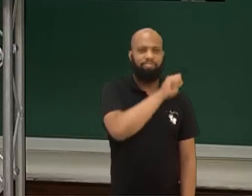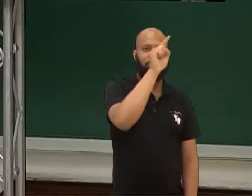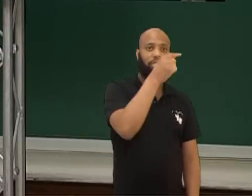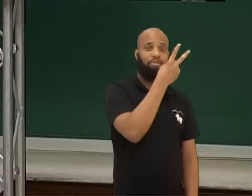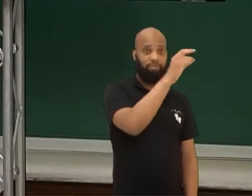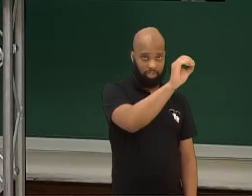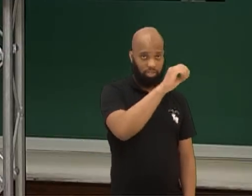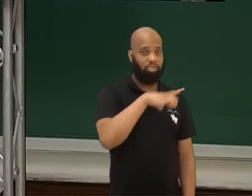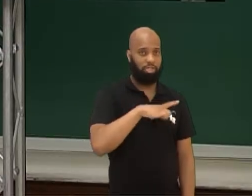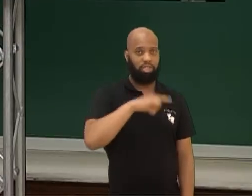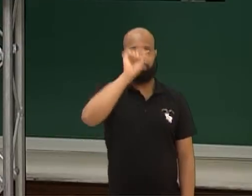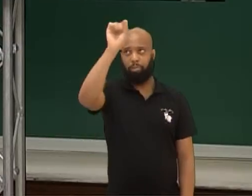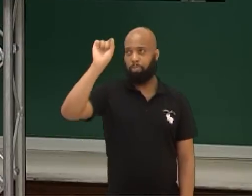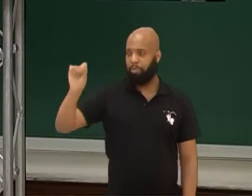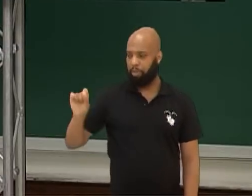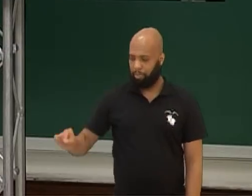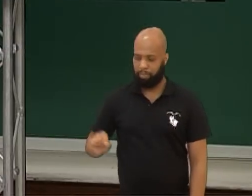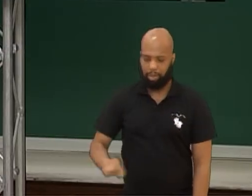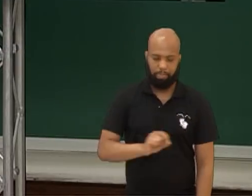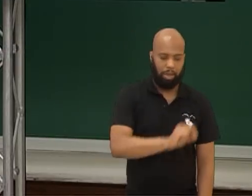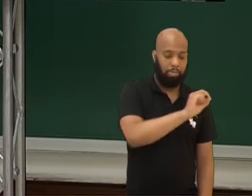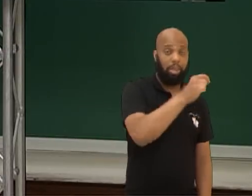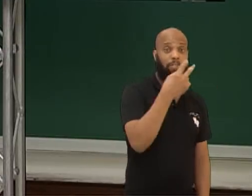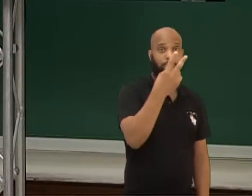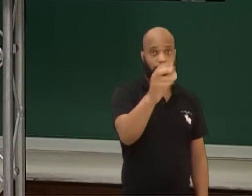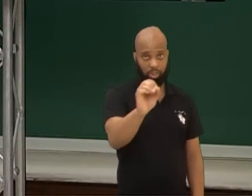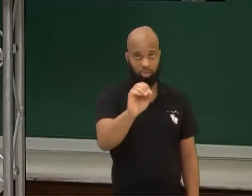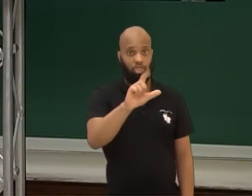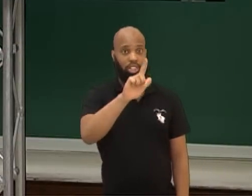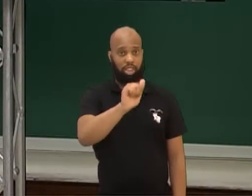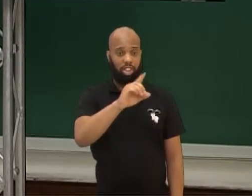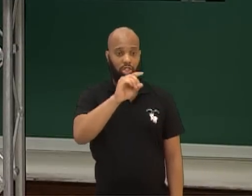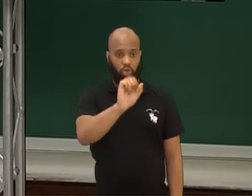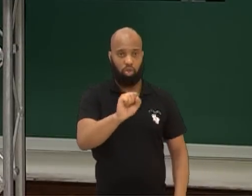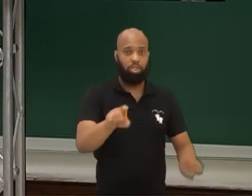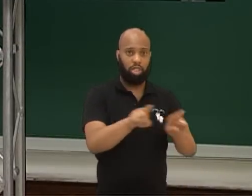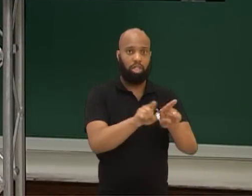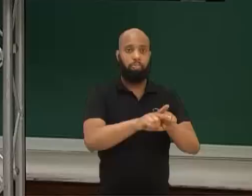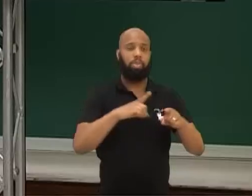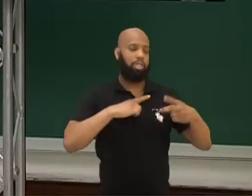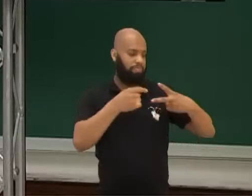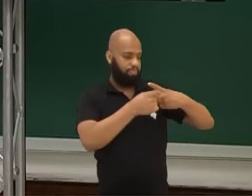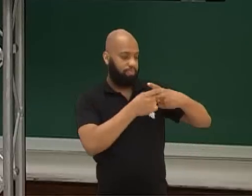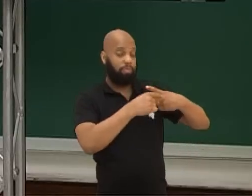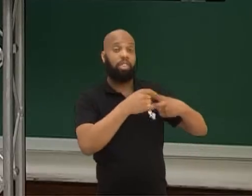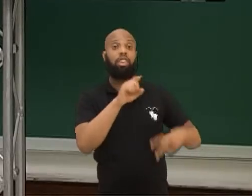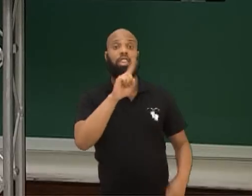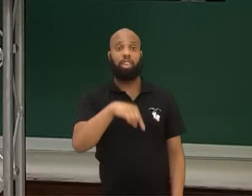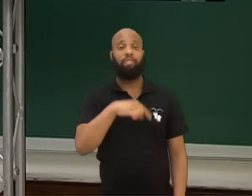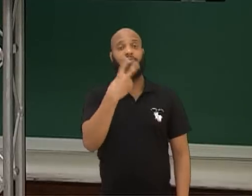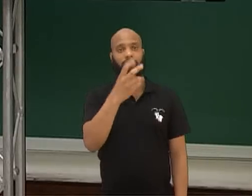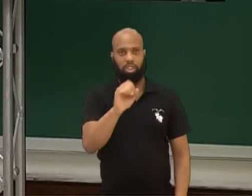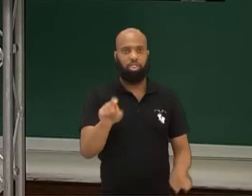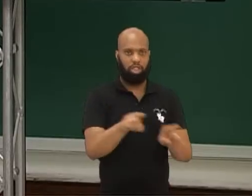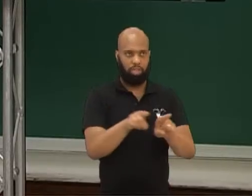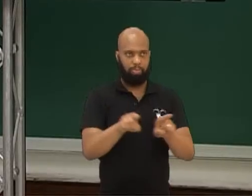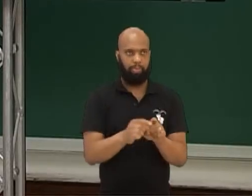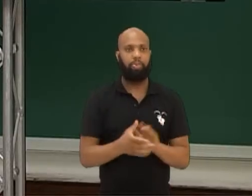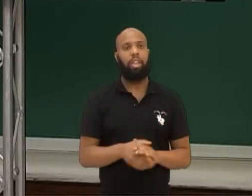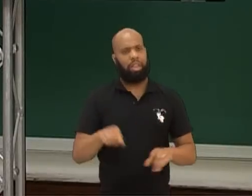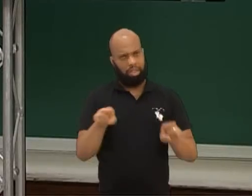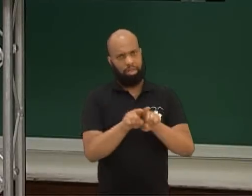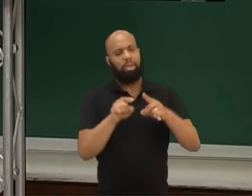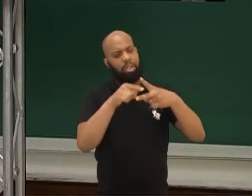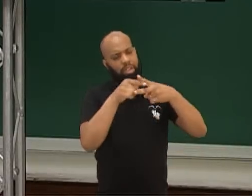até chegar no 20, tá? Então, icosságono, 20 vértices, 20 ângulos, 20 lados, tá bom? Então, aqui,